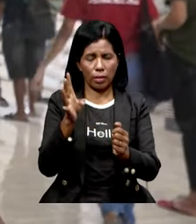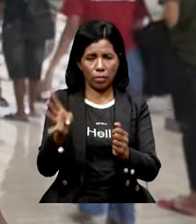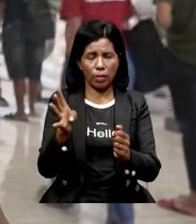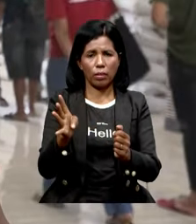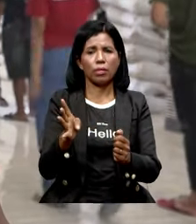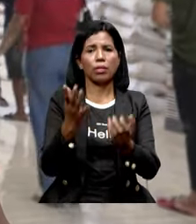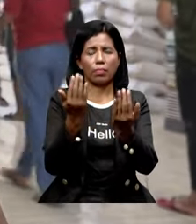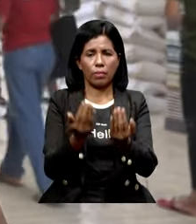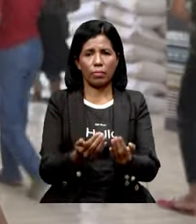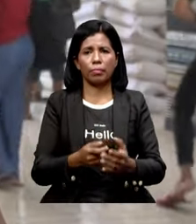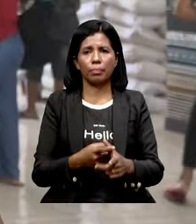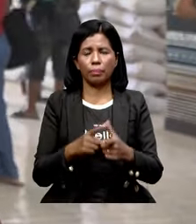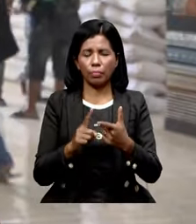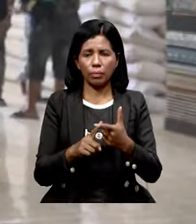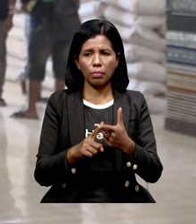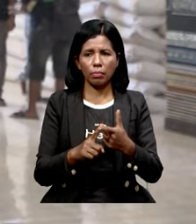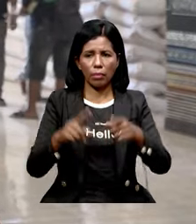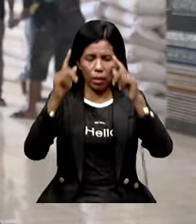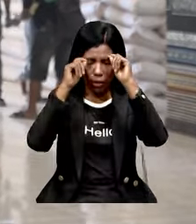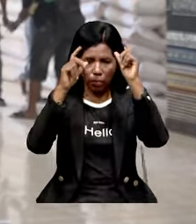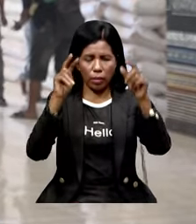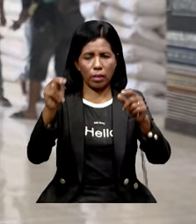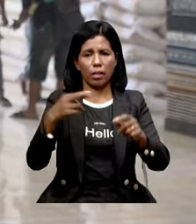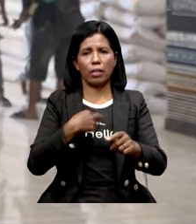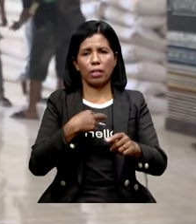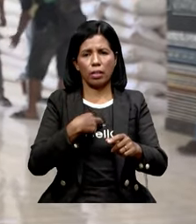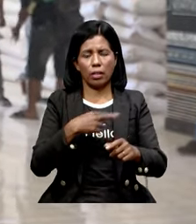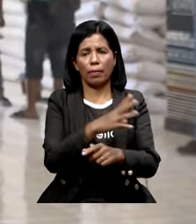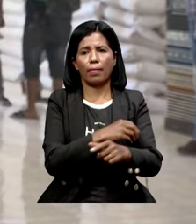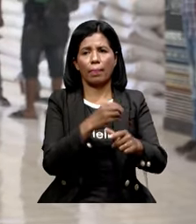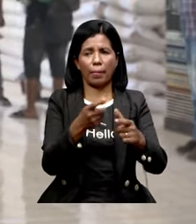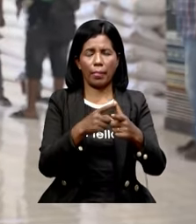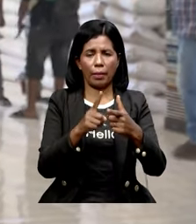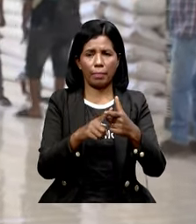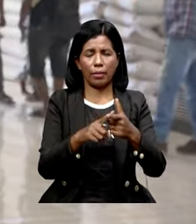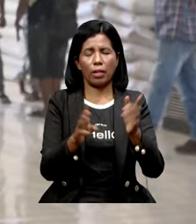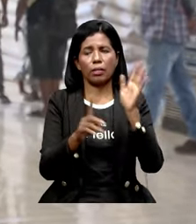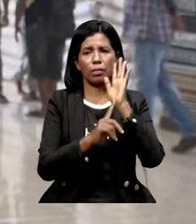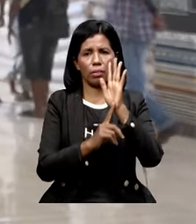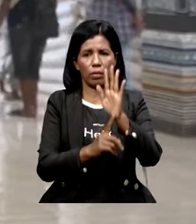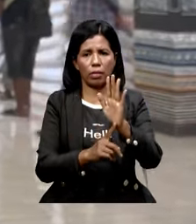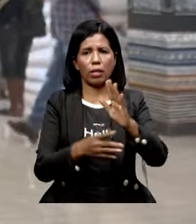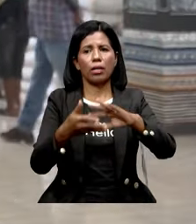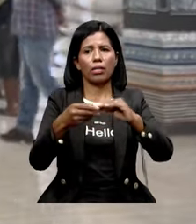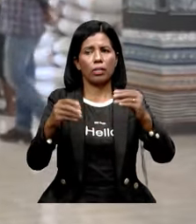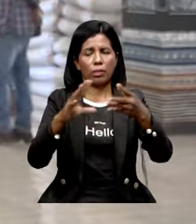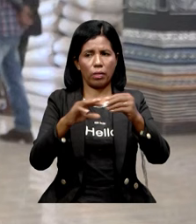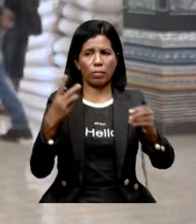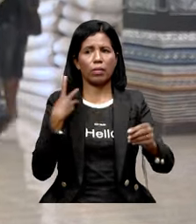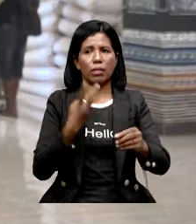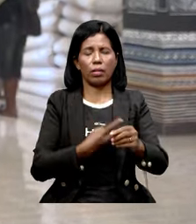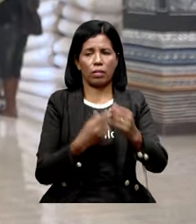nolu ho fos nebe maka Timor Nian Rasik produto lokal nebe sayono ba buatida nebe historiko ba itenia raim